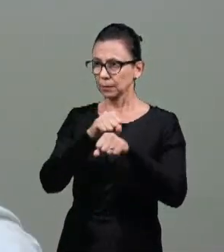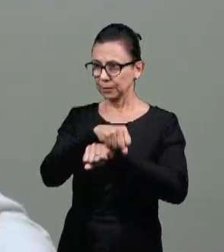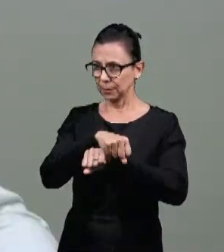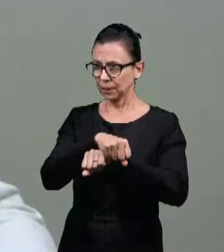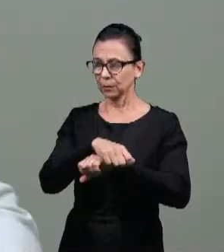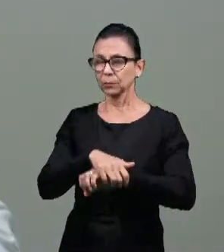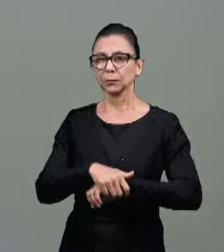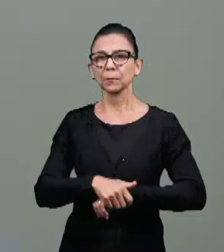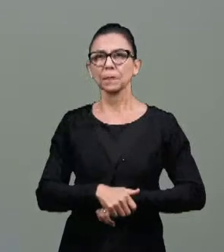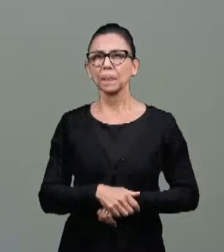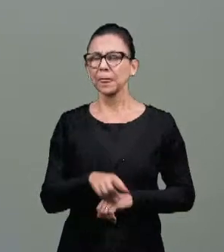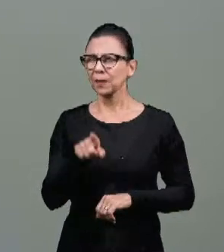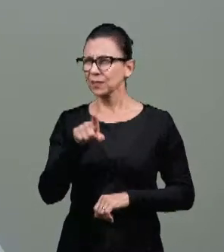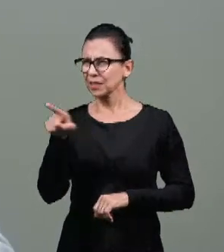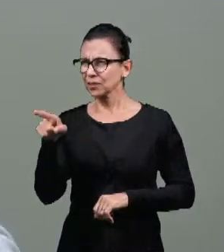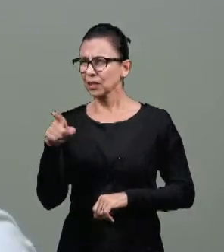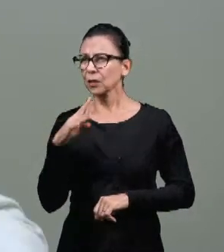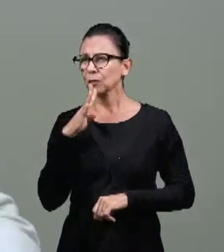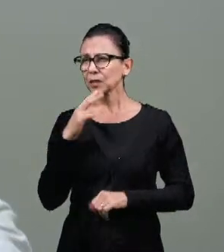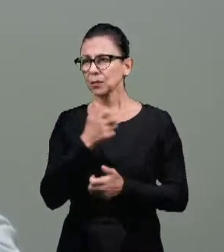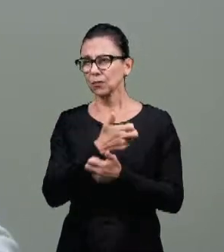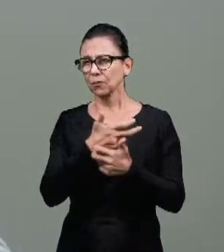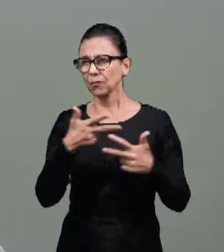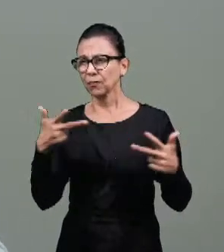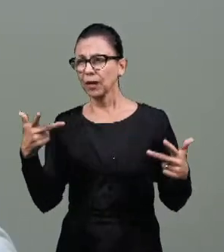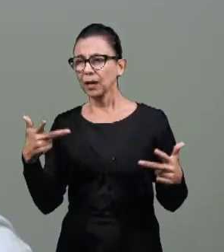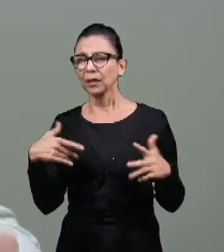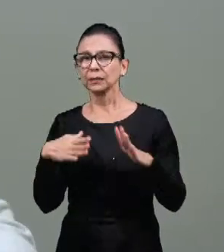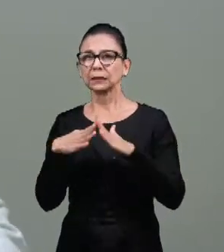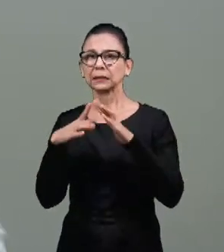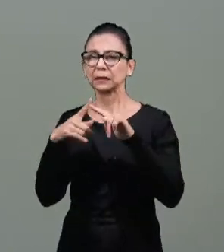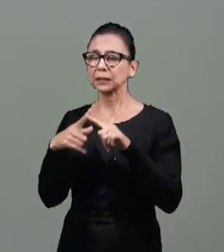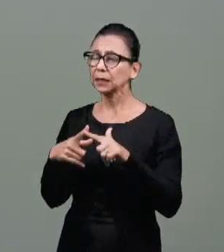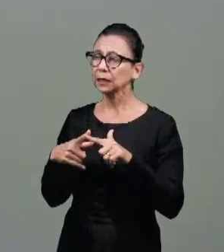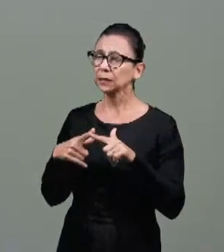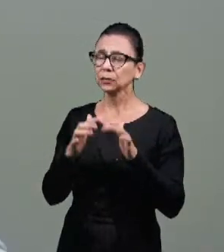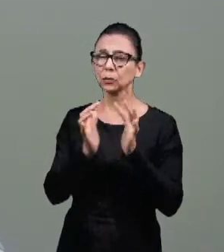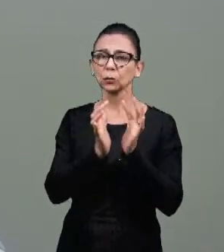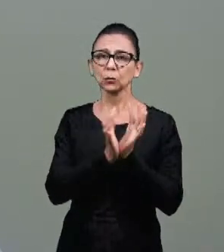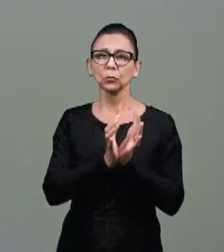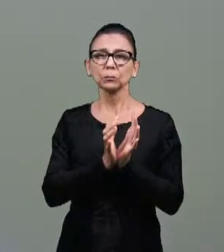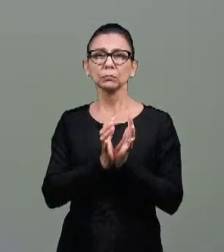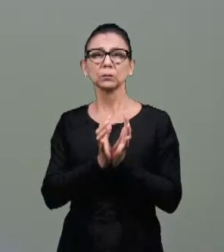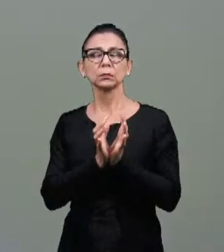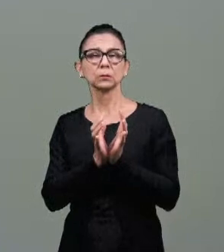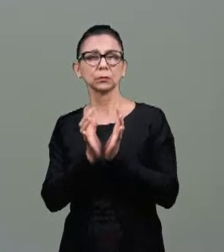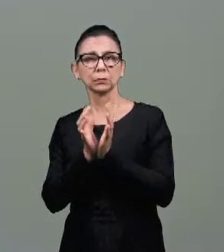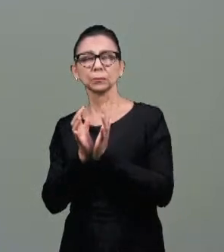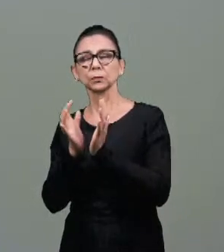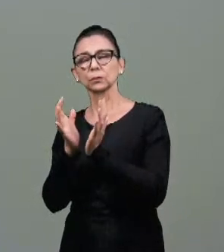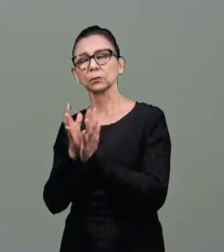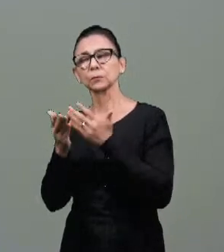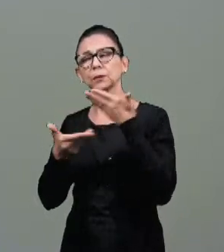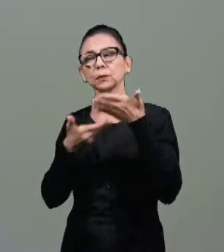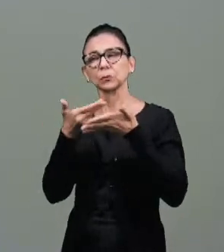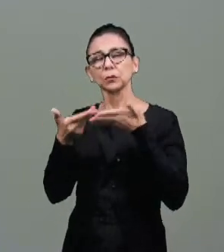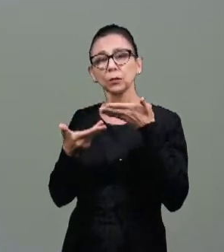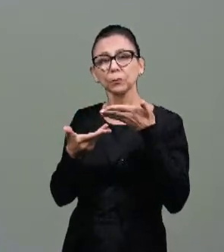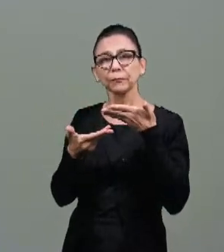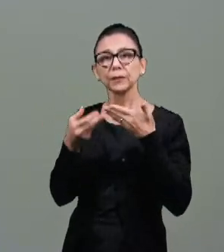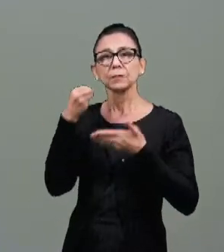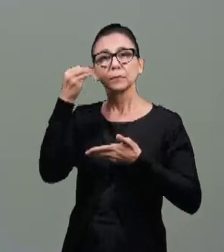certo, passou por várias igrejas, vários rebanhos, ovelhas, experiências extraordinárias com o Senhor,